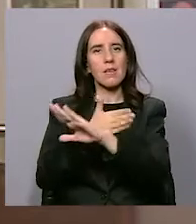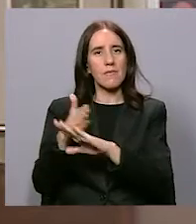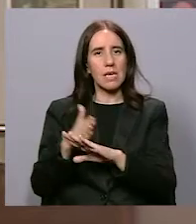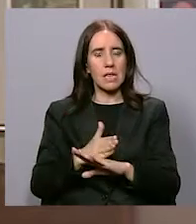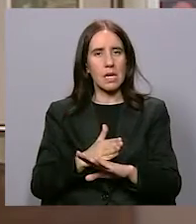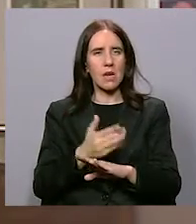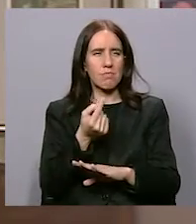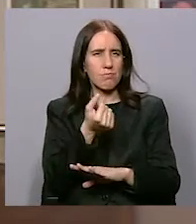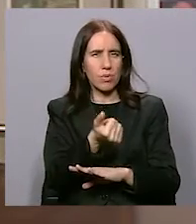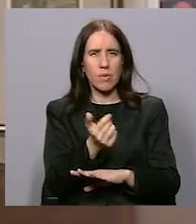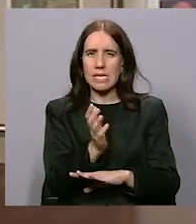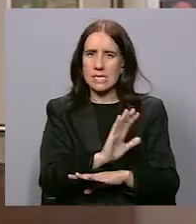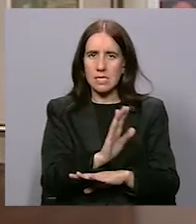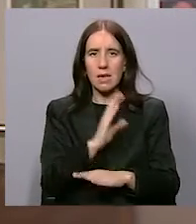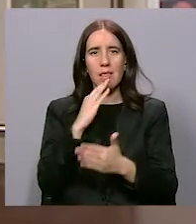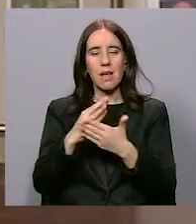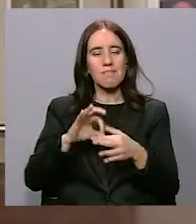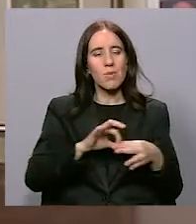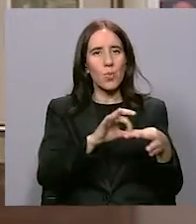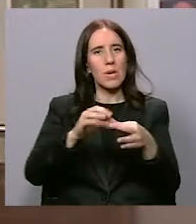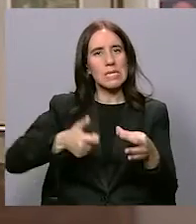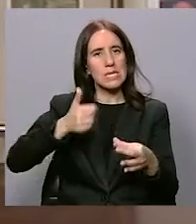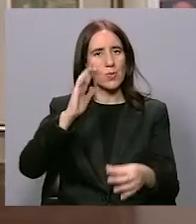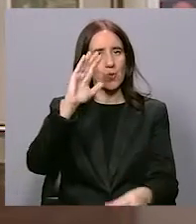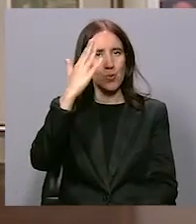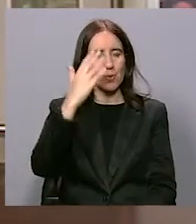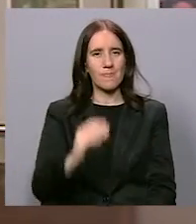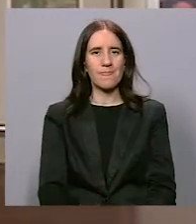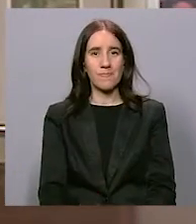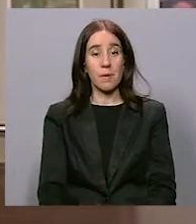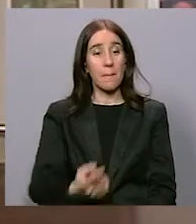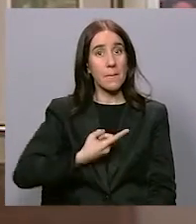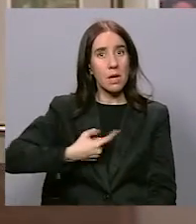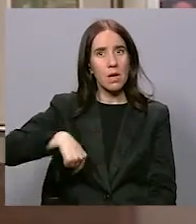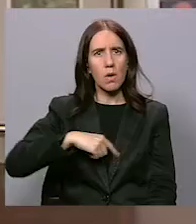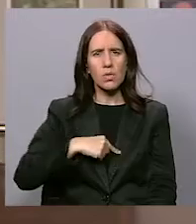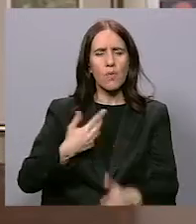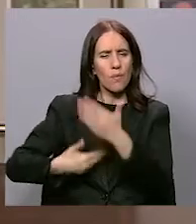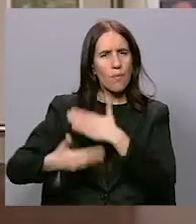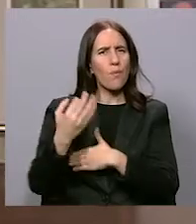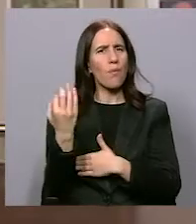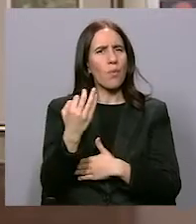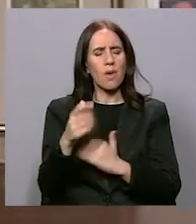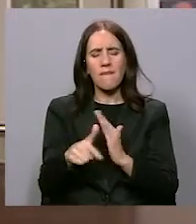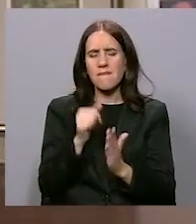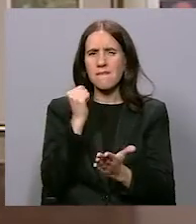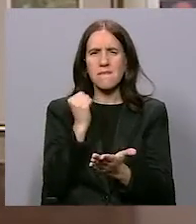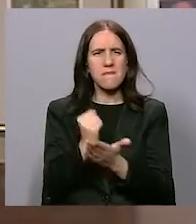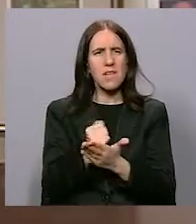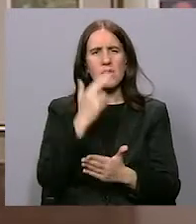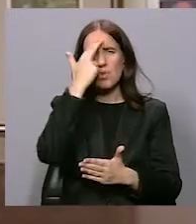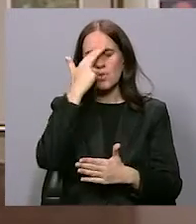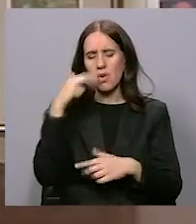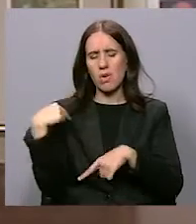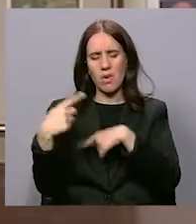vida para afirmar o que maior nos une temos de ser com fomos sempre